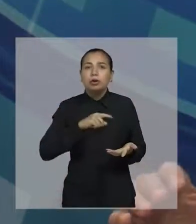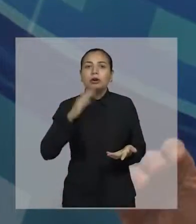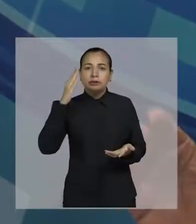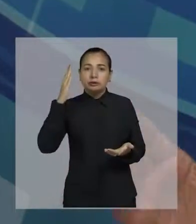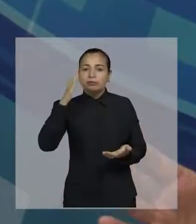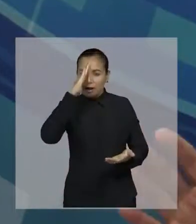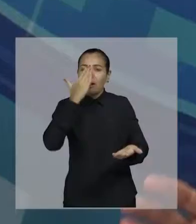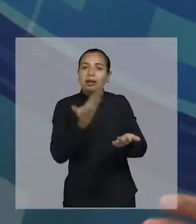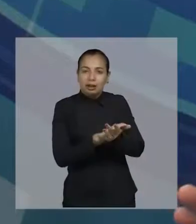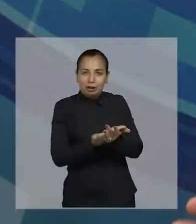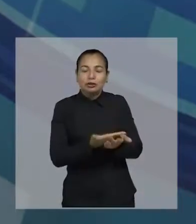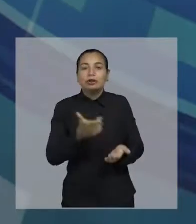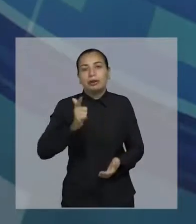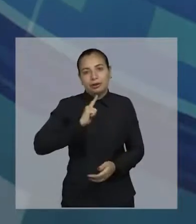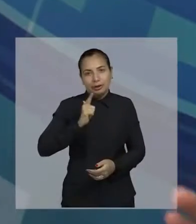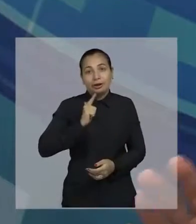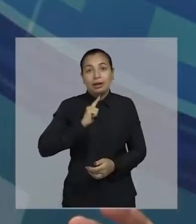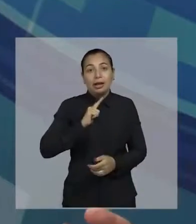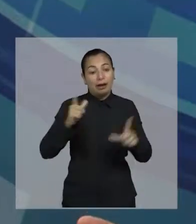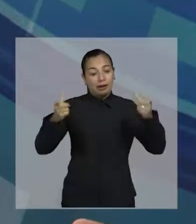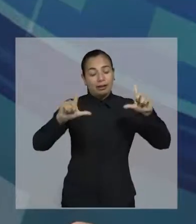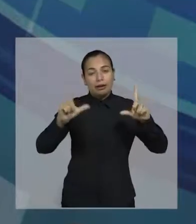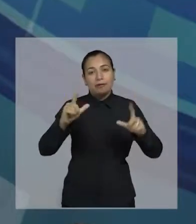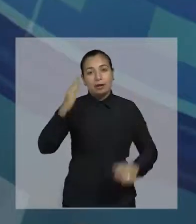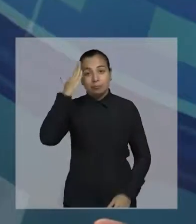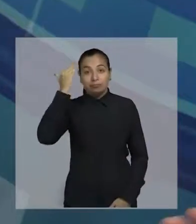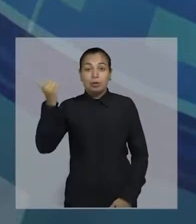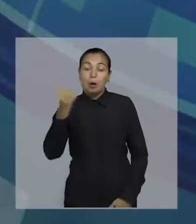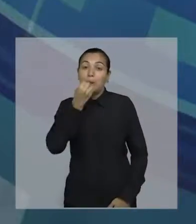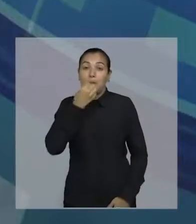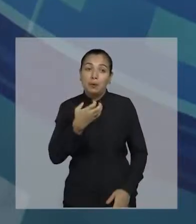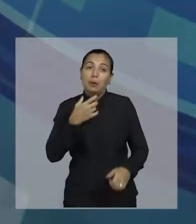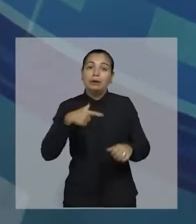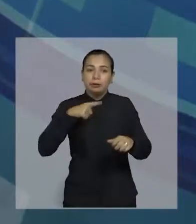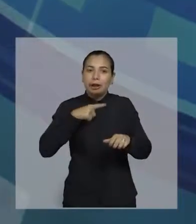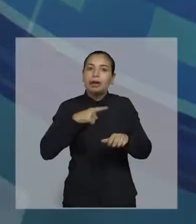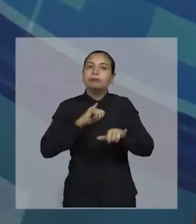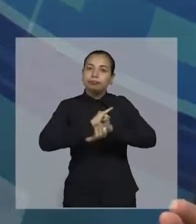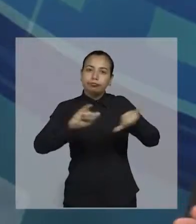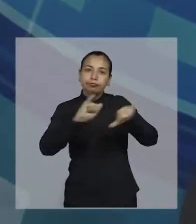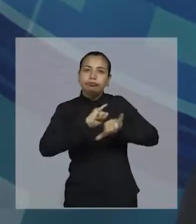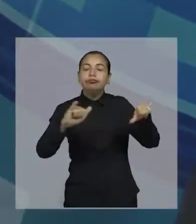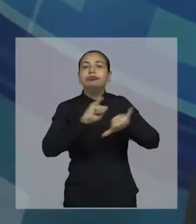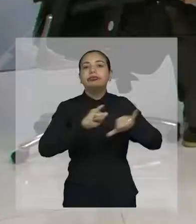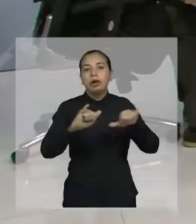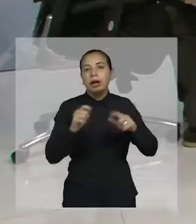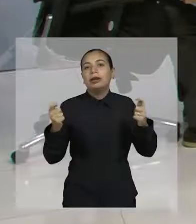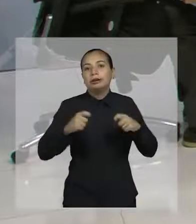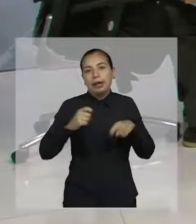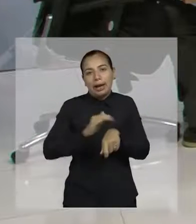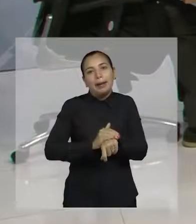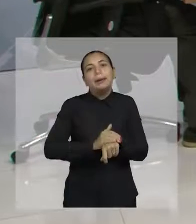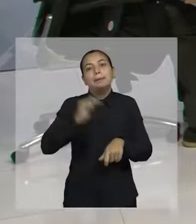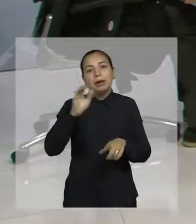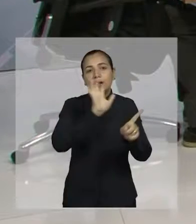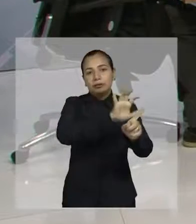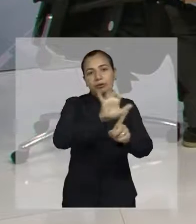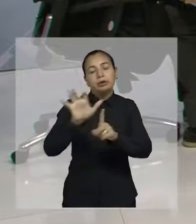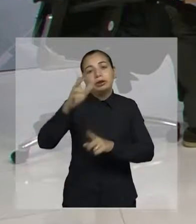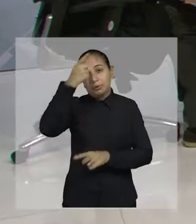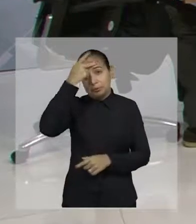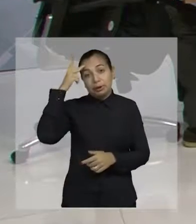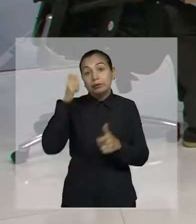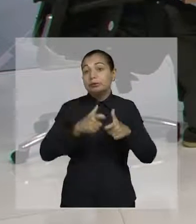que pode estar sendo superestimada em alguns momentos. Né? Eu acho. Eu particularmente, eu não penso